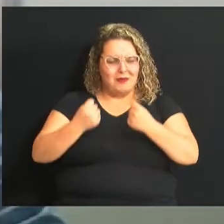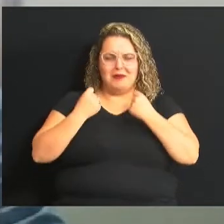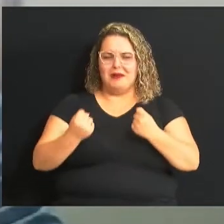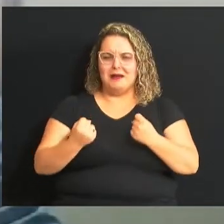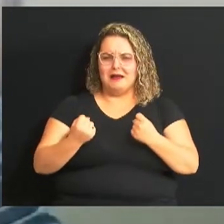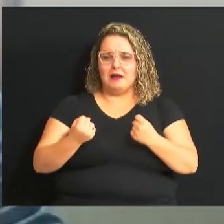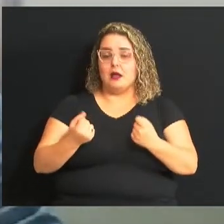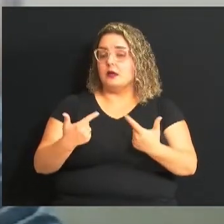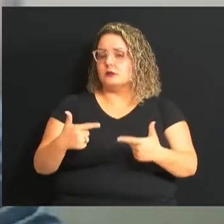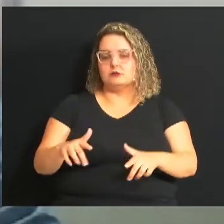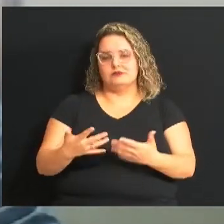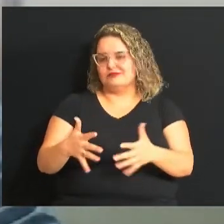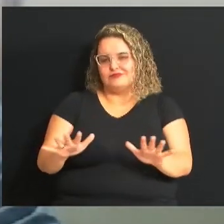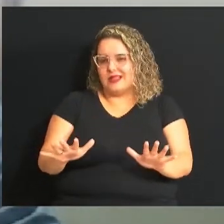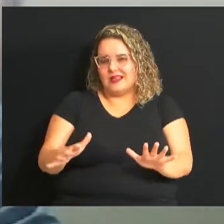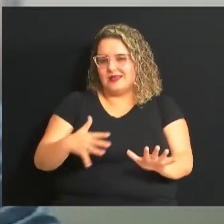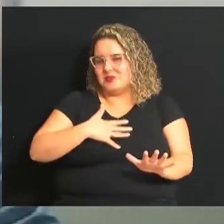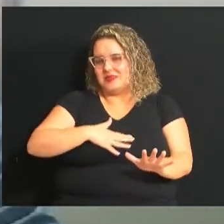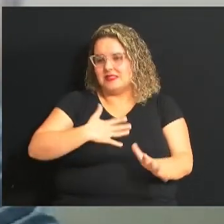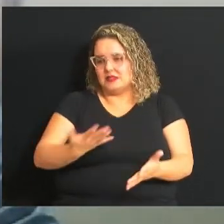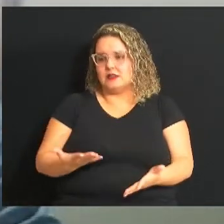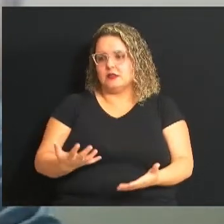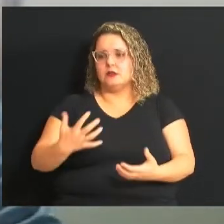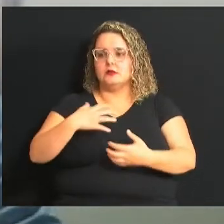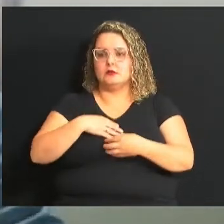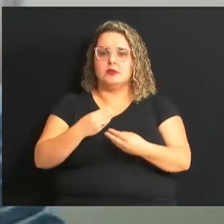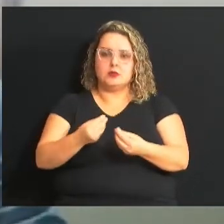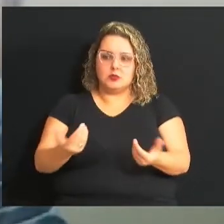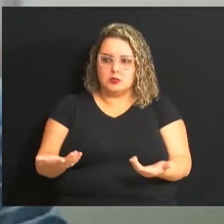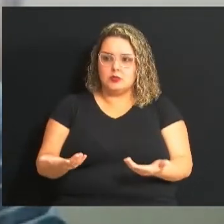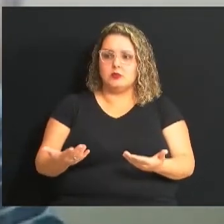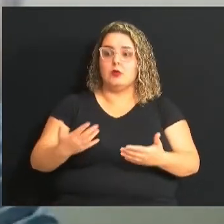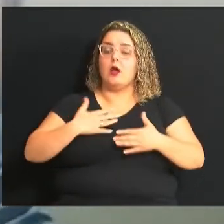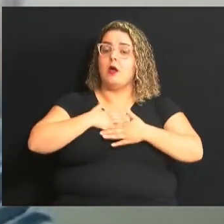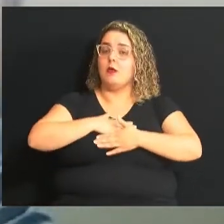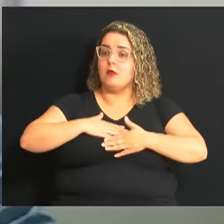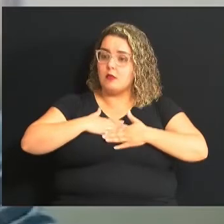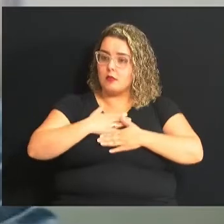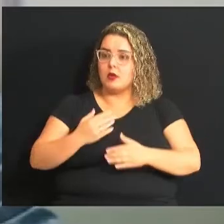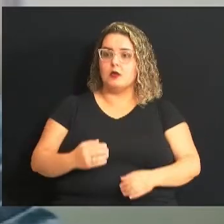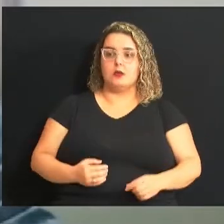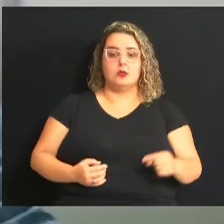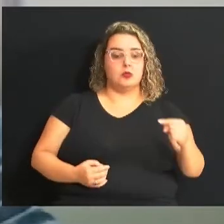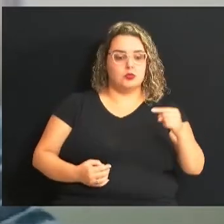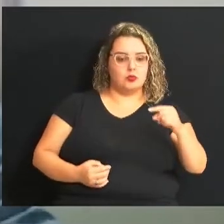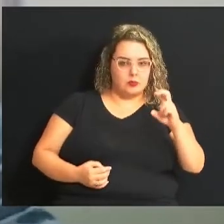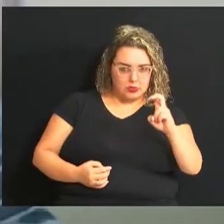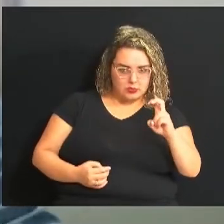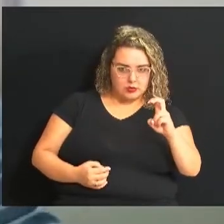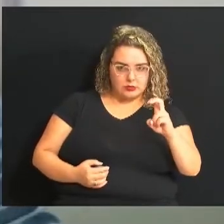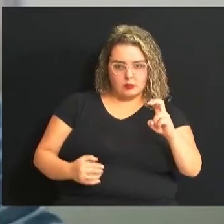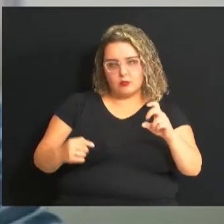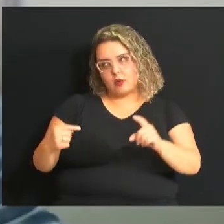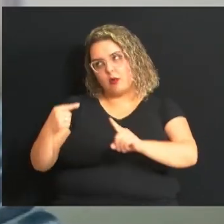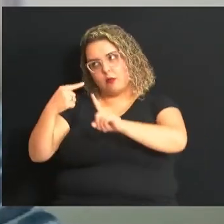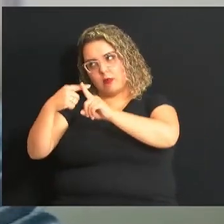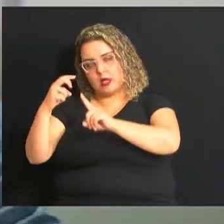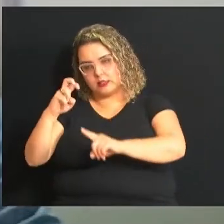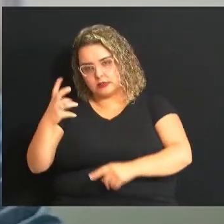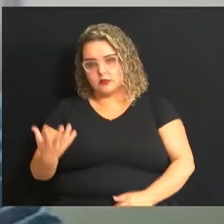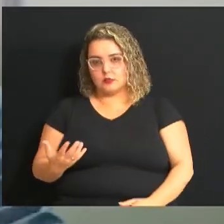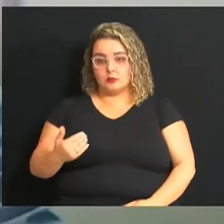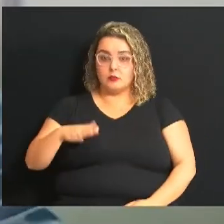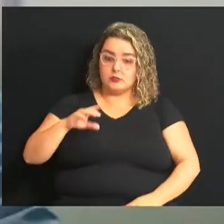hoje uma escala de sensibilidade com relação a prazer, que ela vai do -5 ao +5, e a gente sabe que quanto mais intenso,